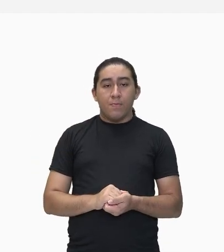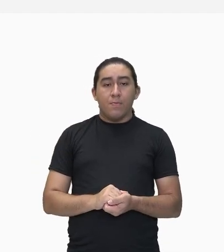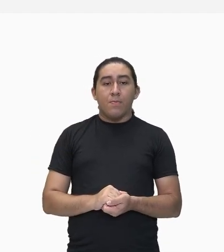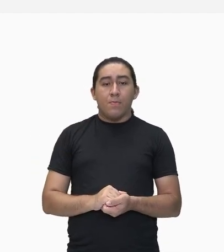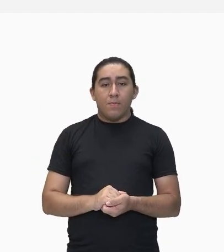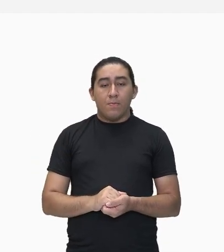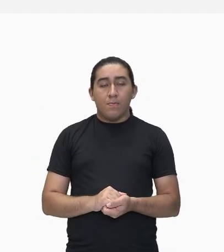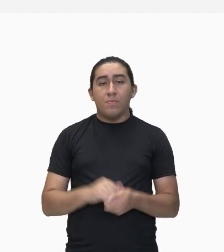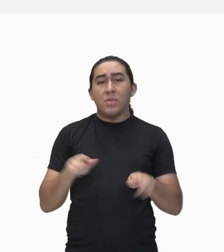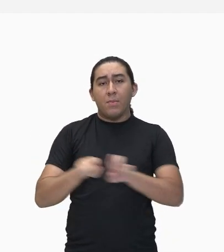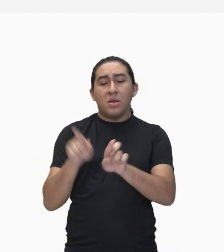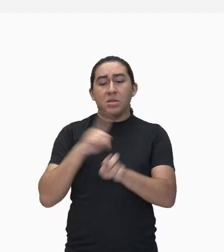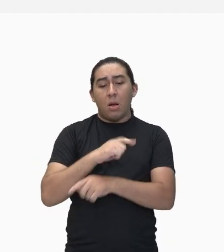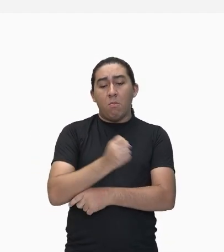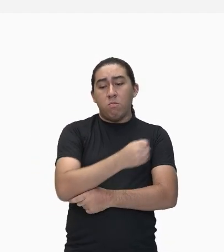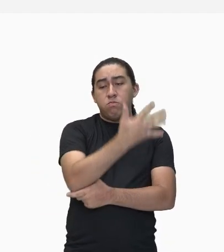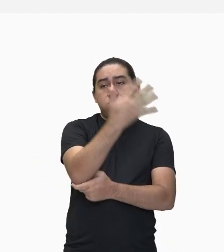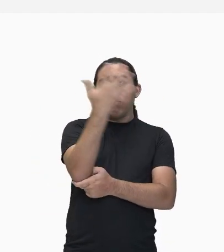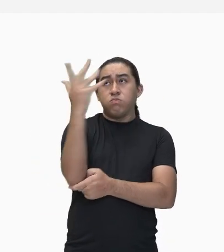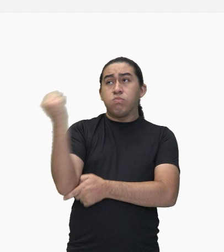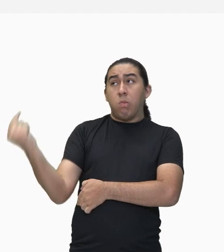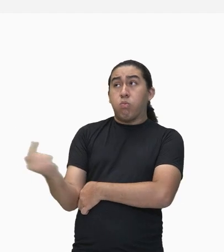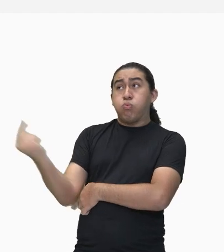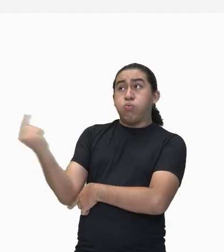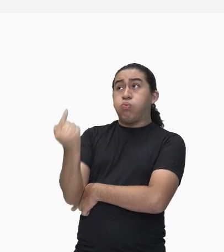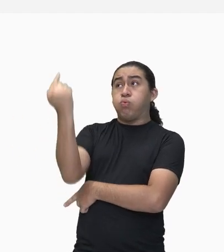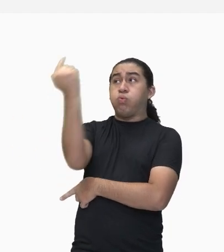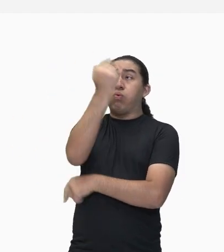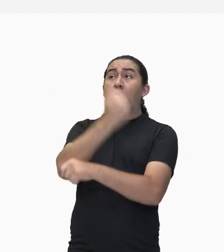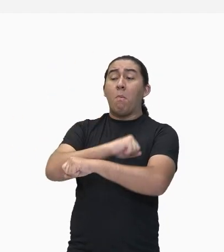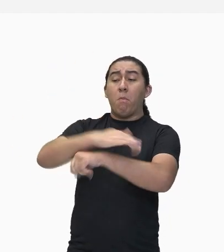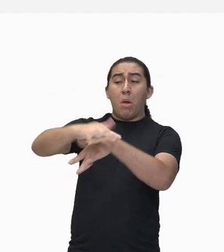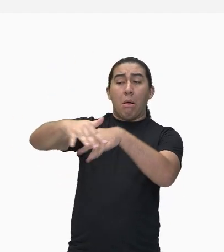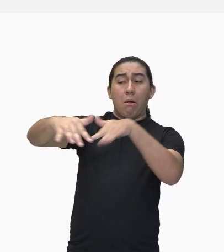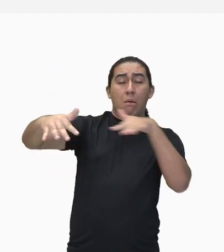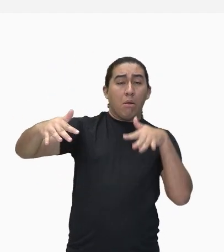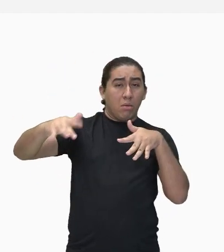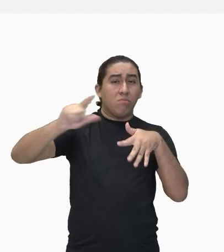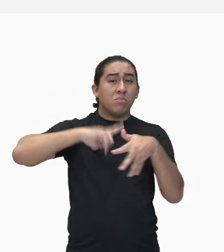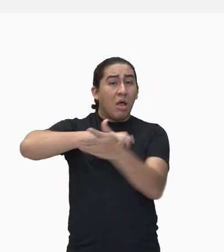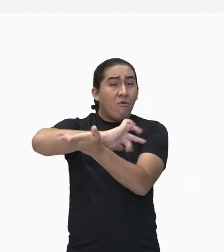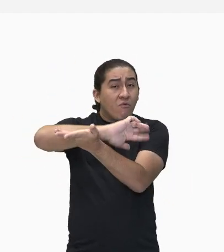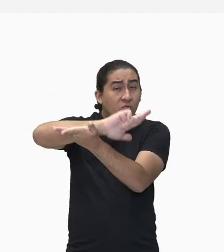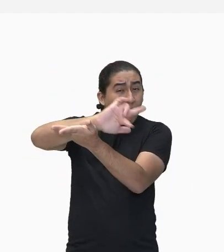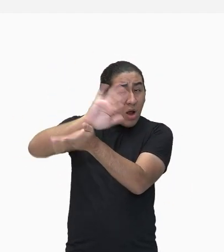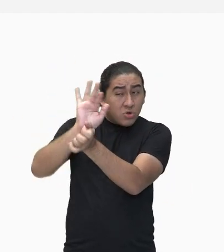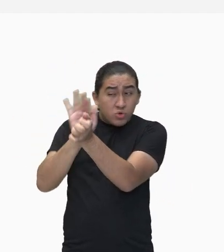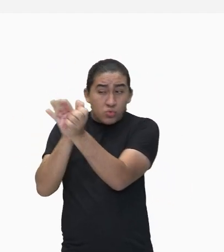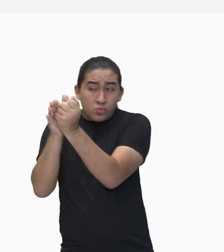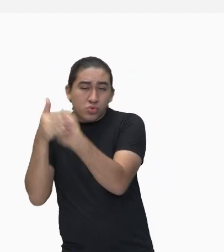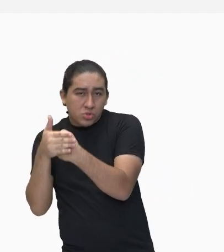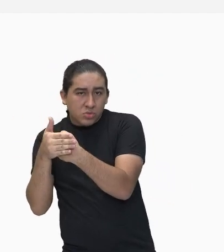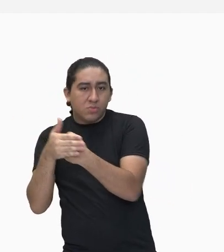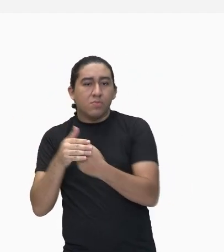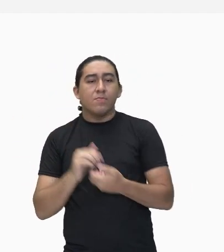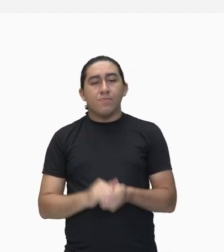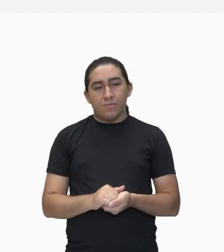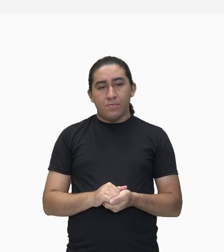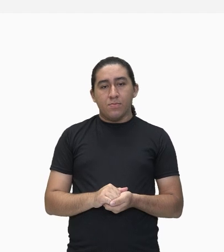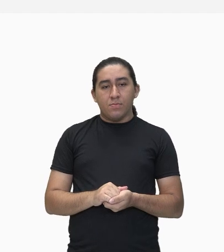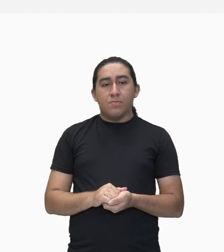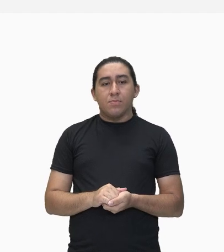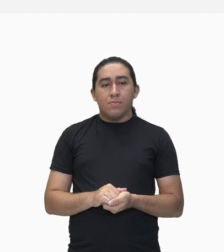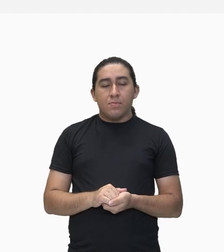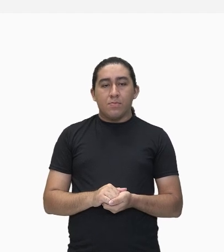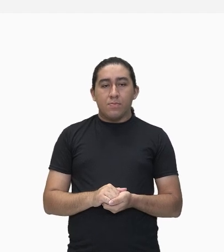hartos troncos robustos gigantes, vossas matas, tais monstros contêm, hartos, que é fortes troncos,